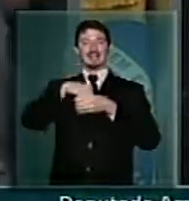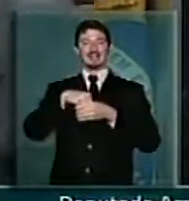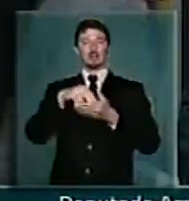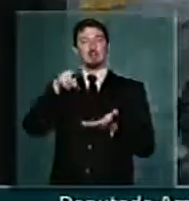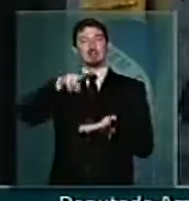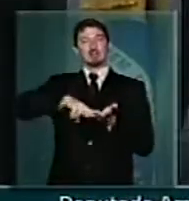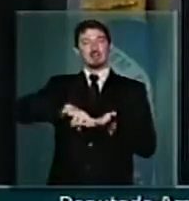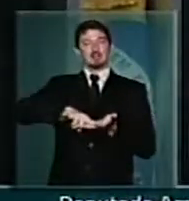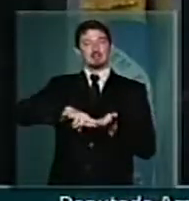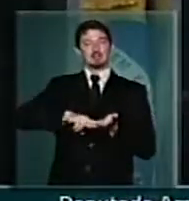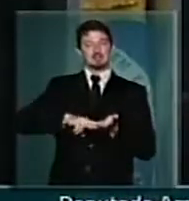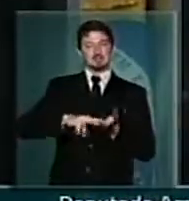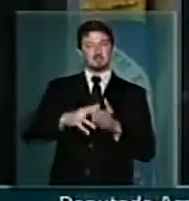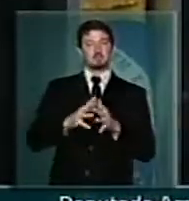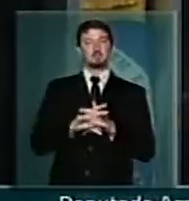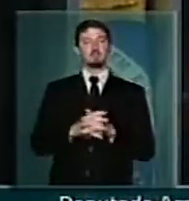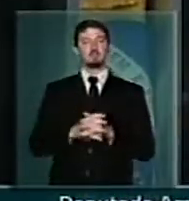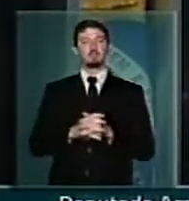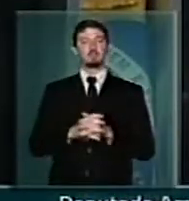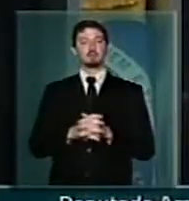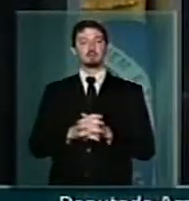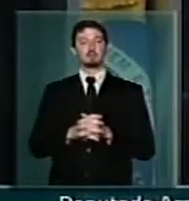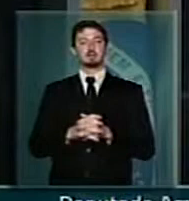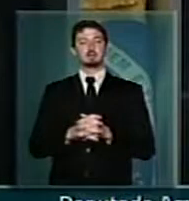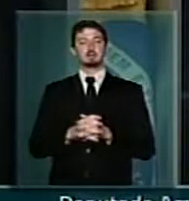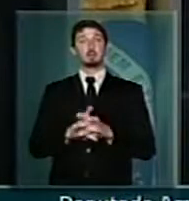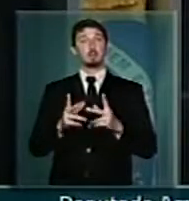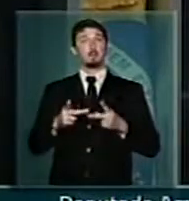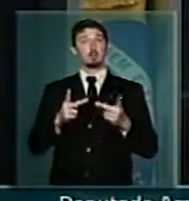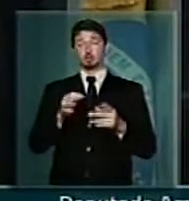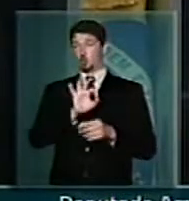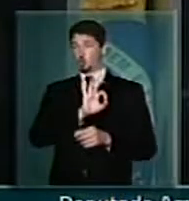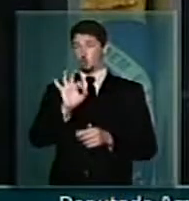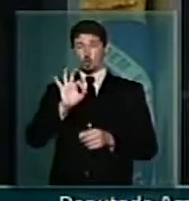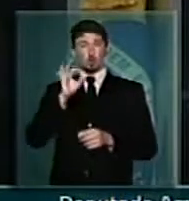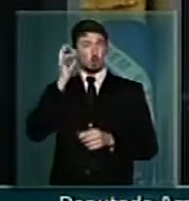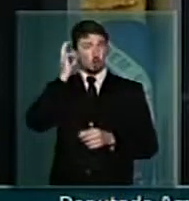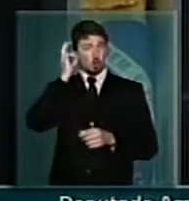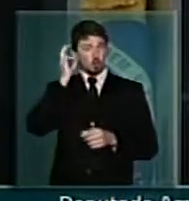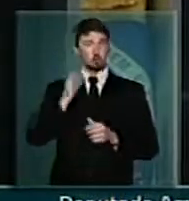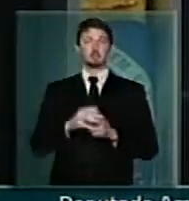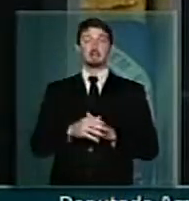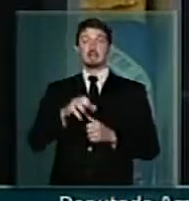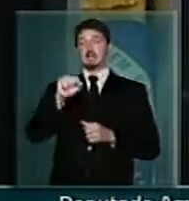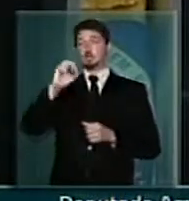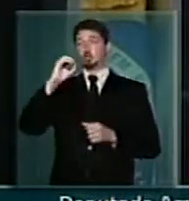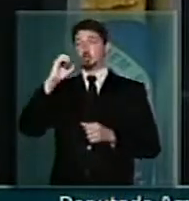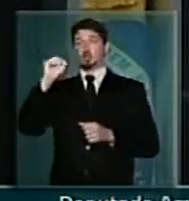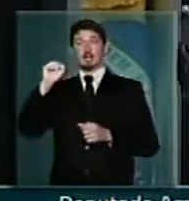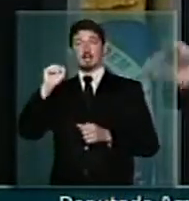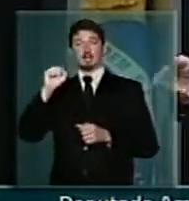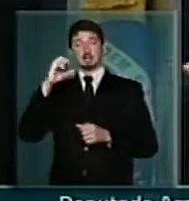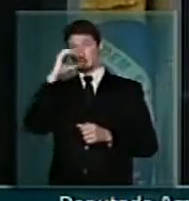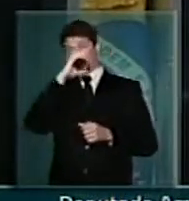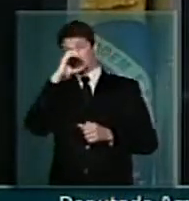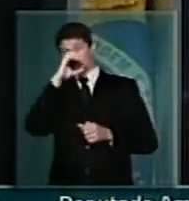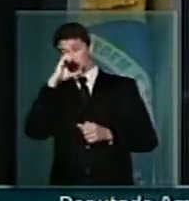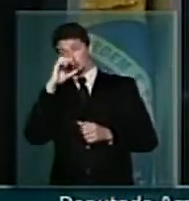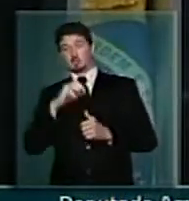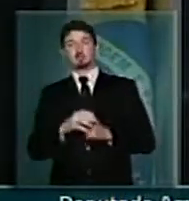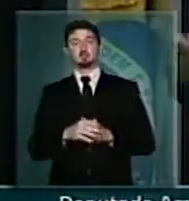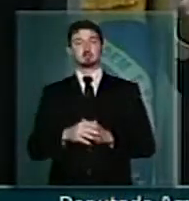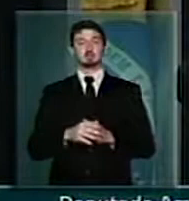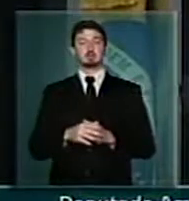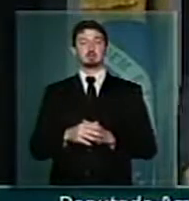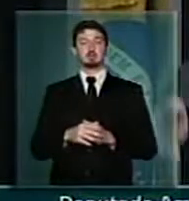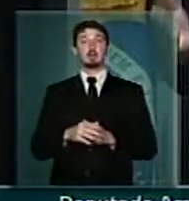internação domiciliar, um programa humanizador, o SOS Emergência, para melhorar, Raul